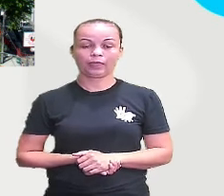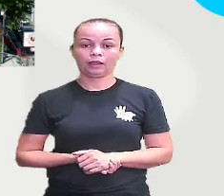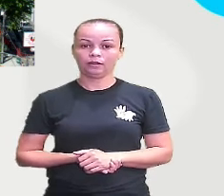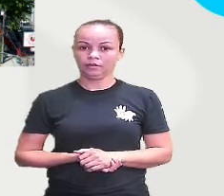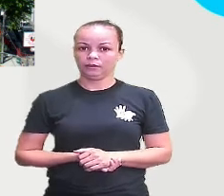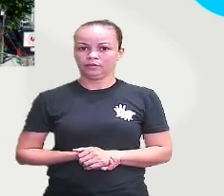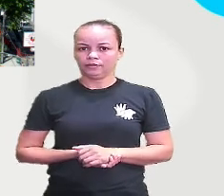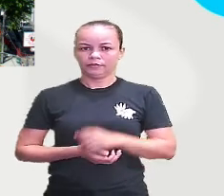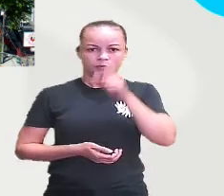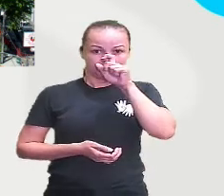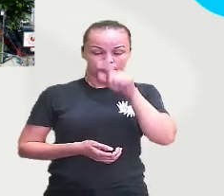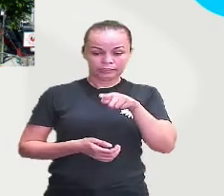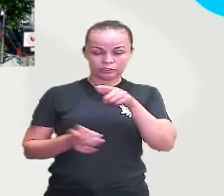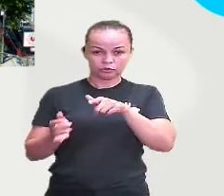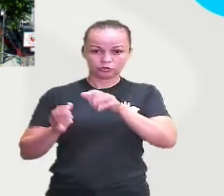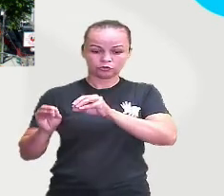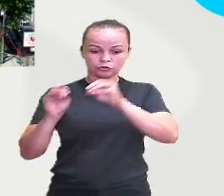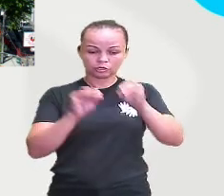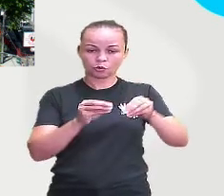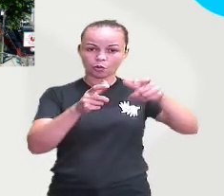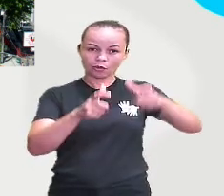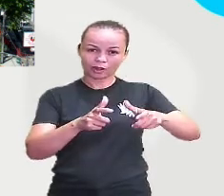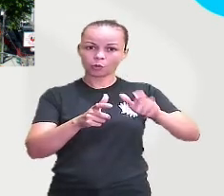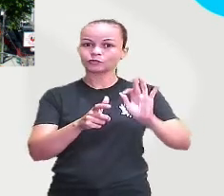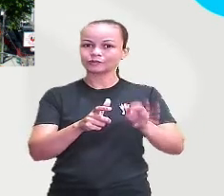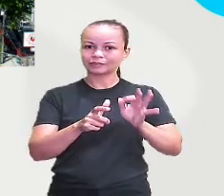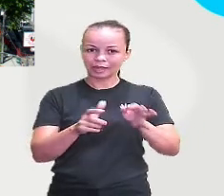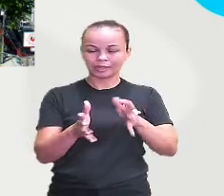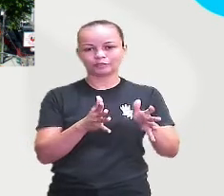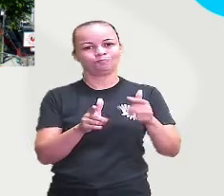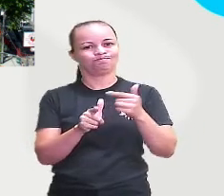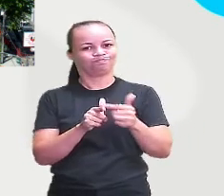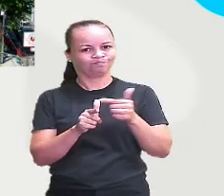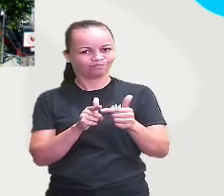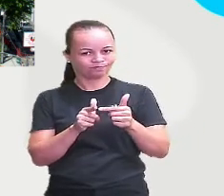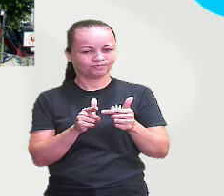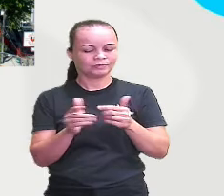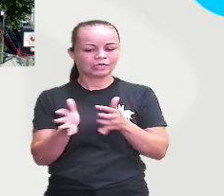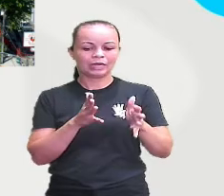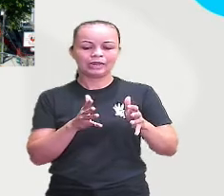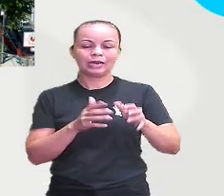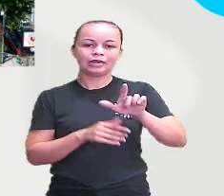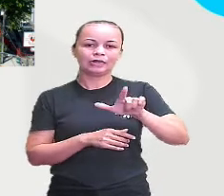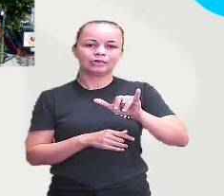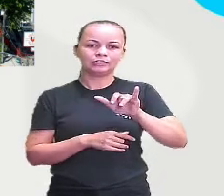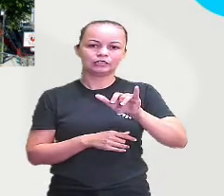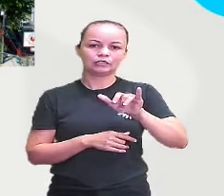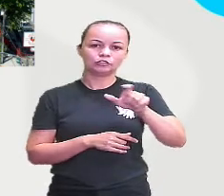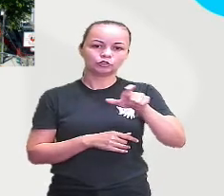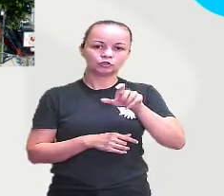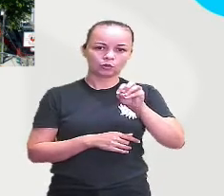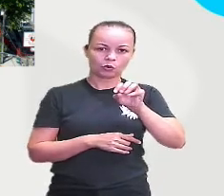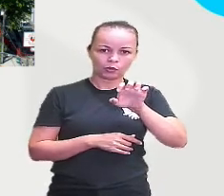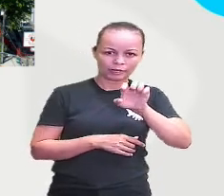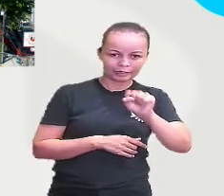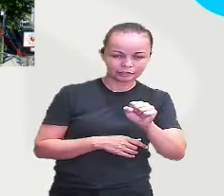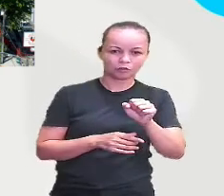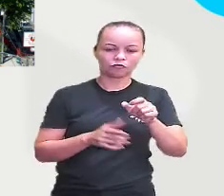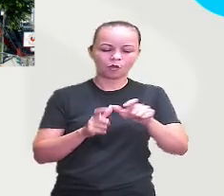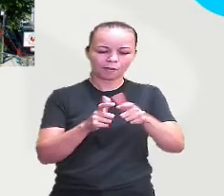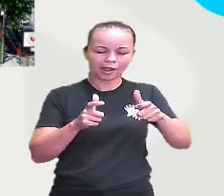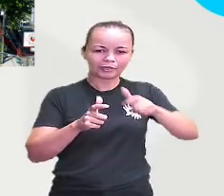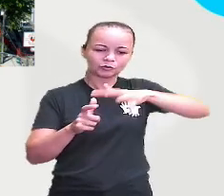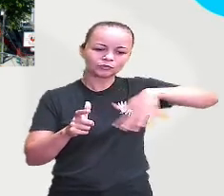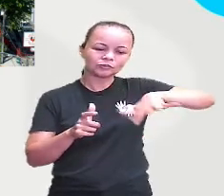desses resíduos é o maior problema, tá? Lixões são formados a céu aberto, fato